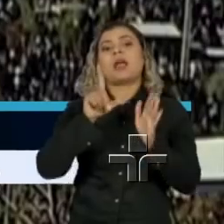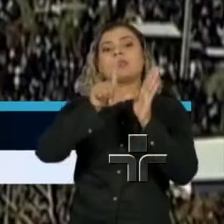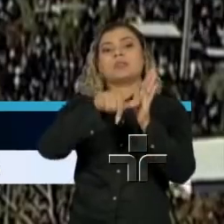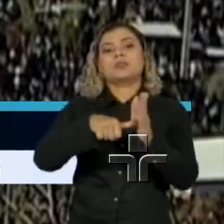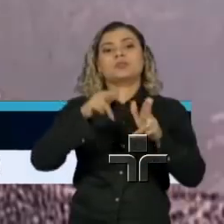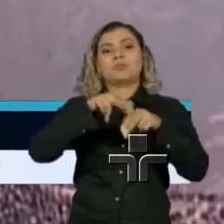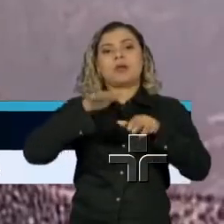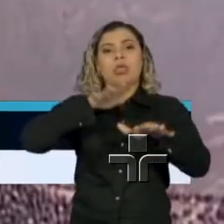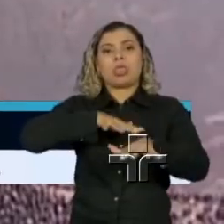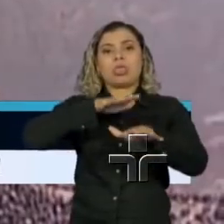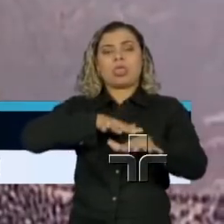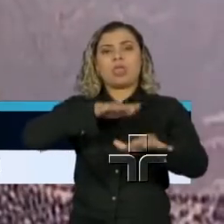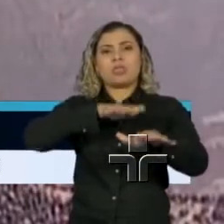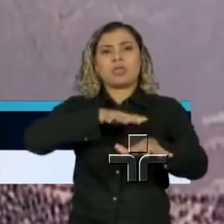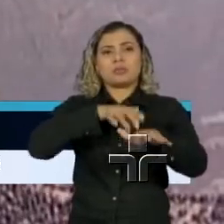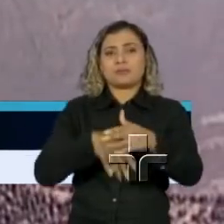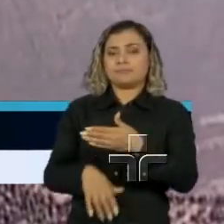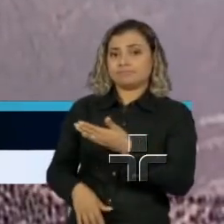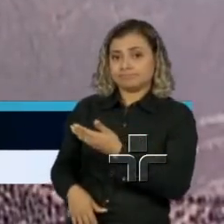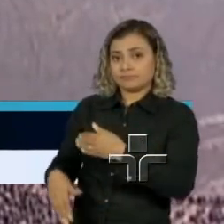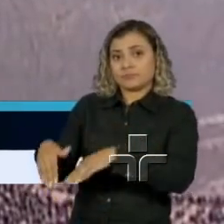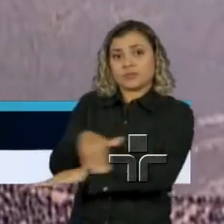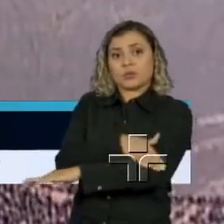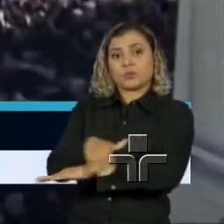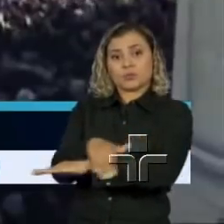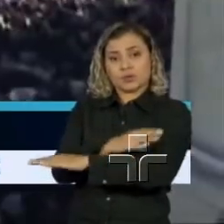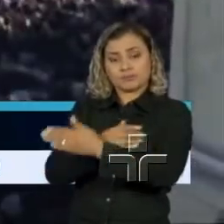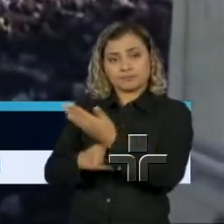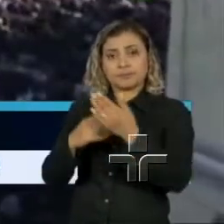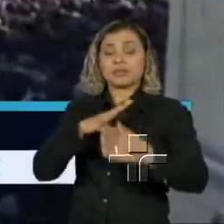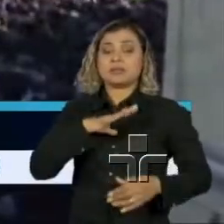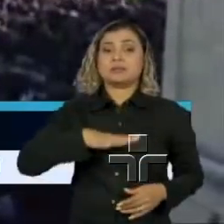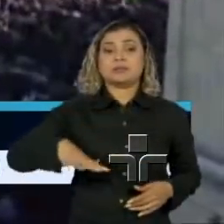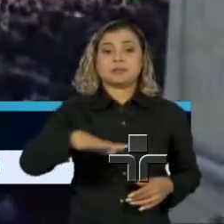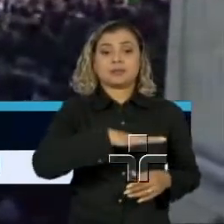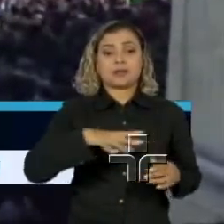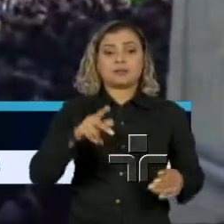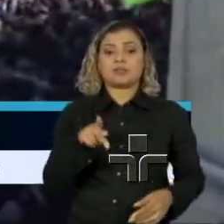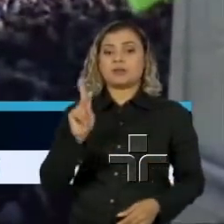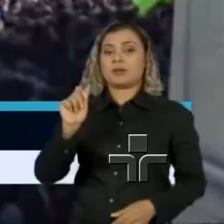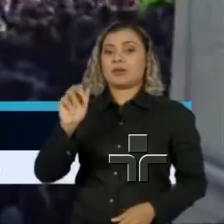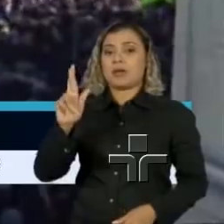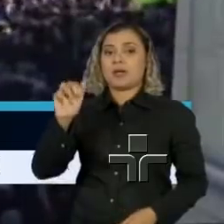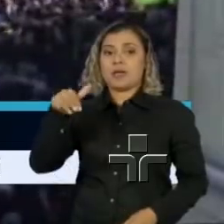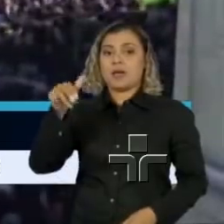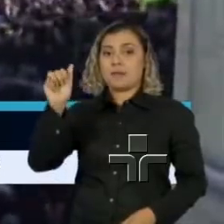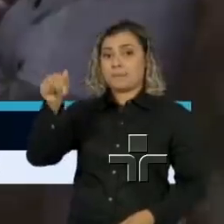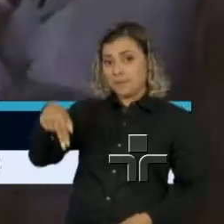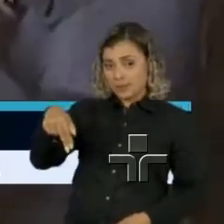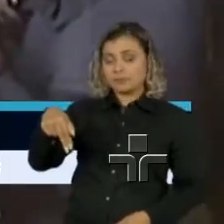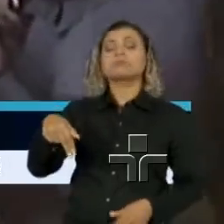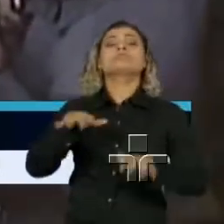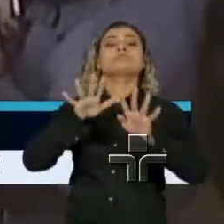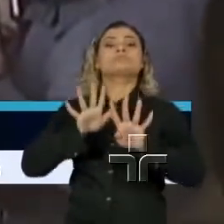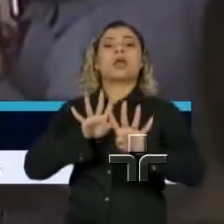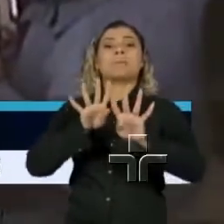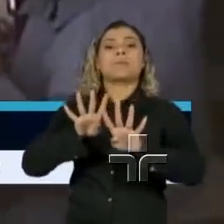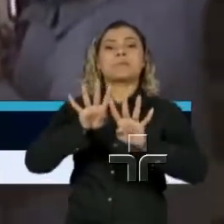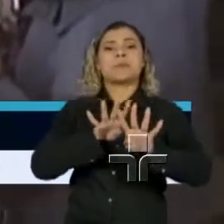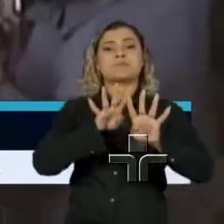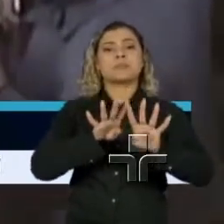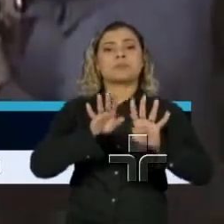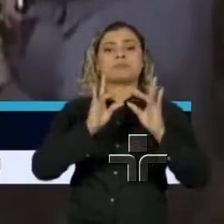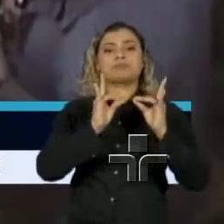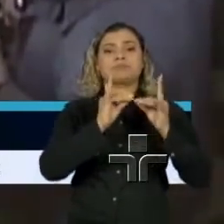tumulto. Uma grande multidão tomou as ruas de Kerman, a cidade natal do general, para acompanhar o cortejo. Qassem Soleimani